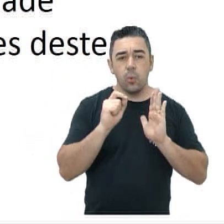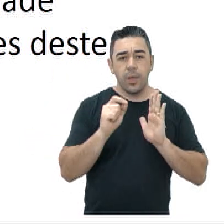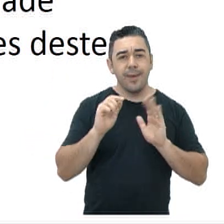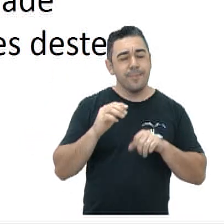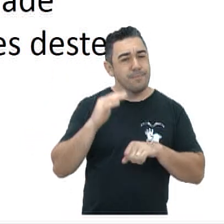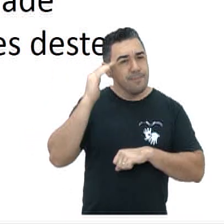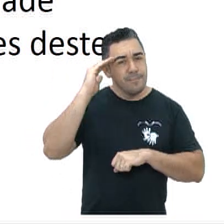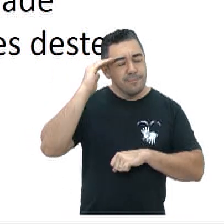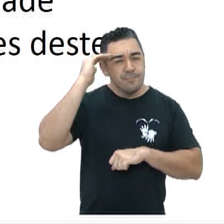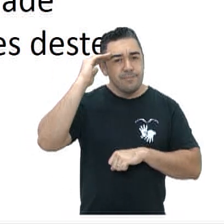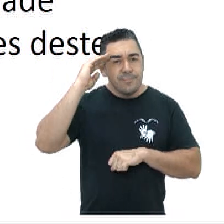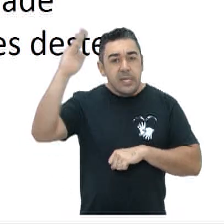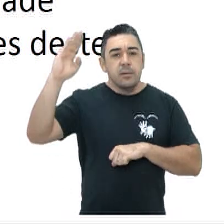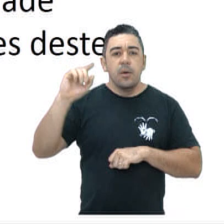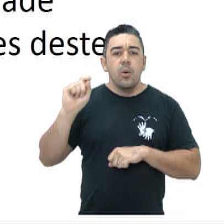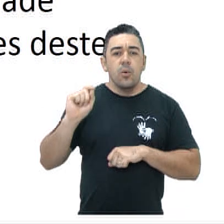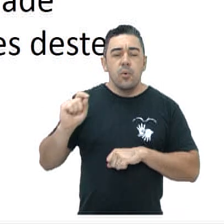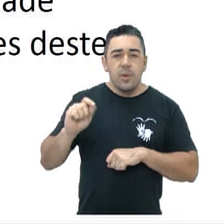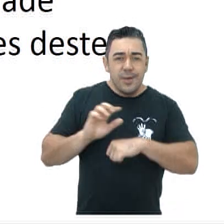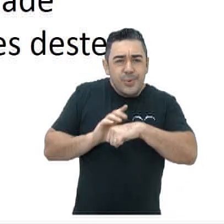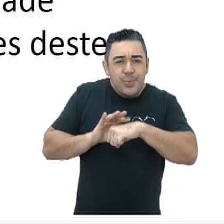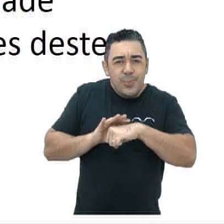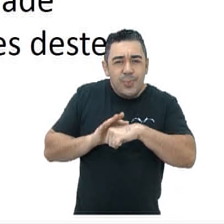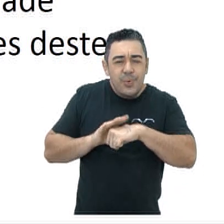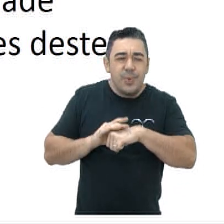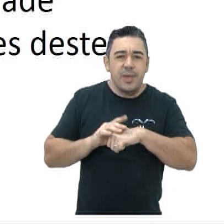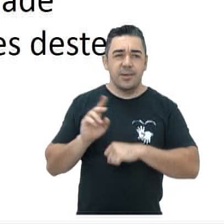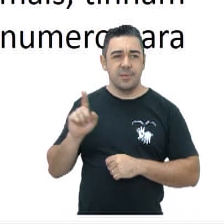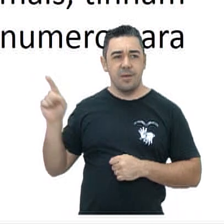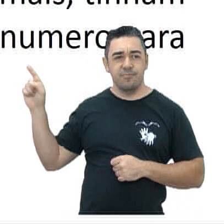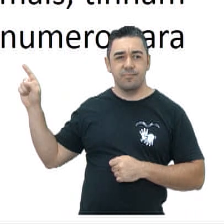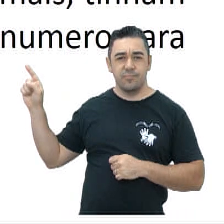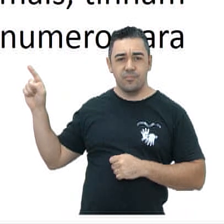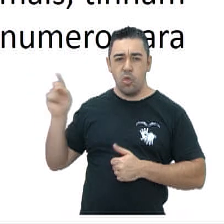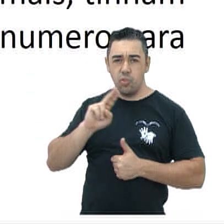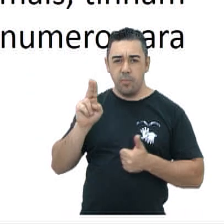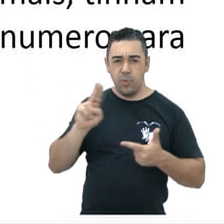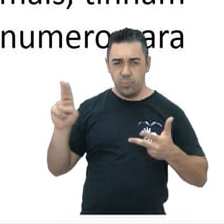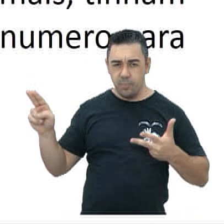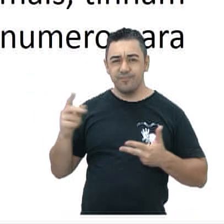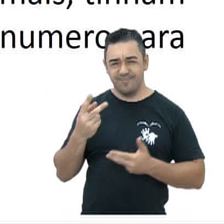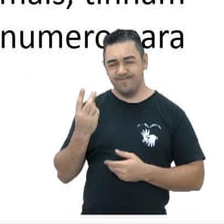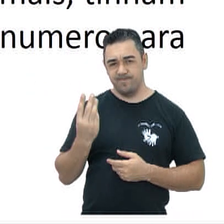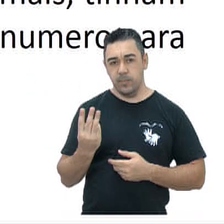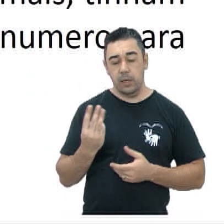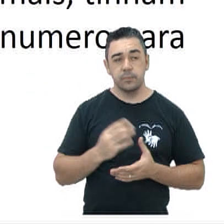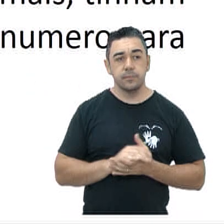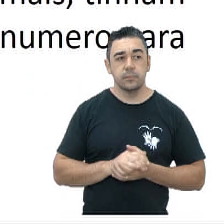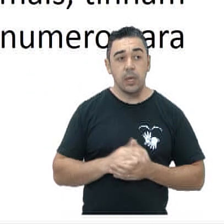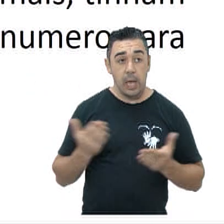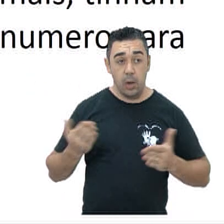peste bubônica, a grande peste ou peste negra, que é o nome que se dá para a doença, né? A gente vai entrar agora um pouco na questão